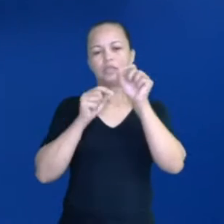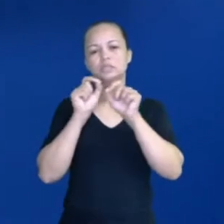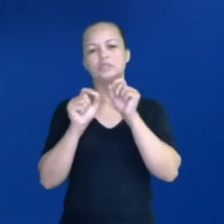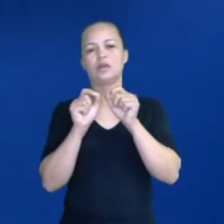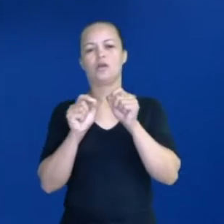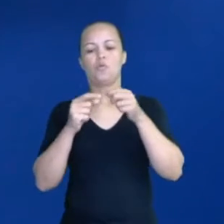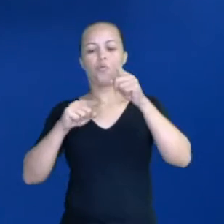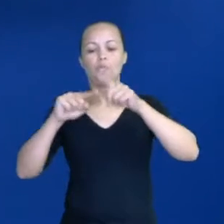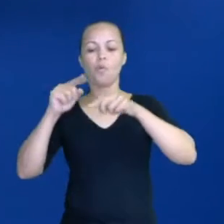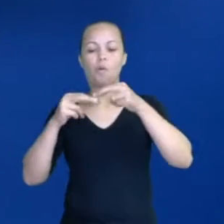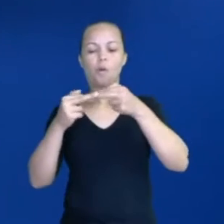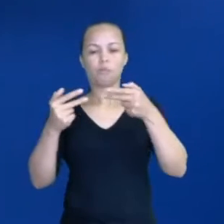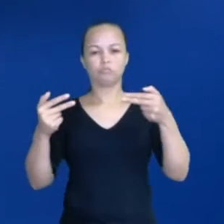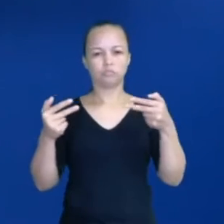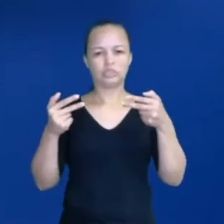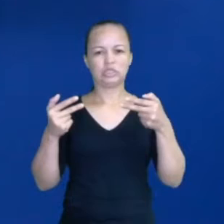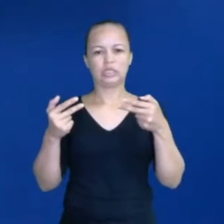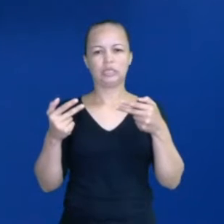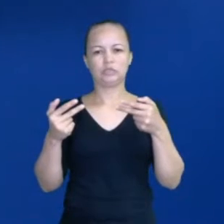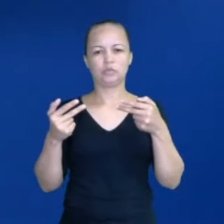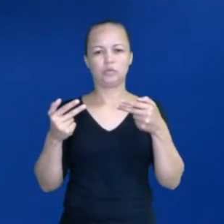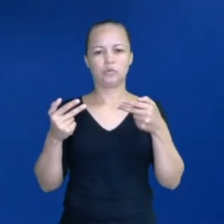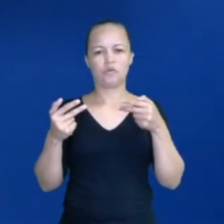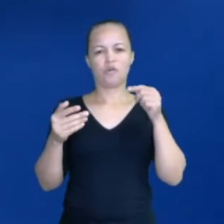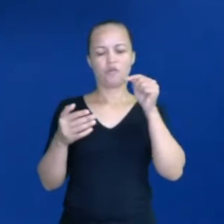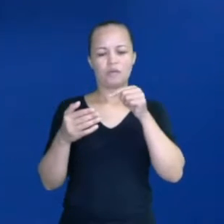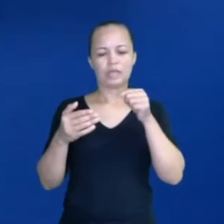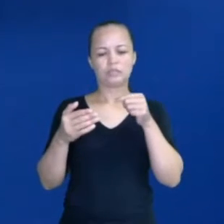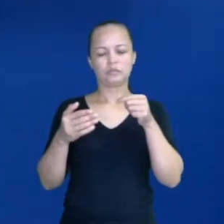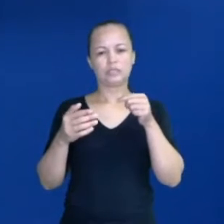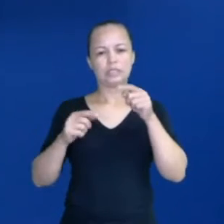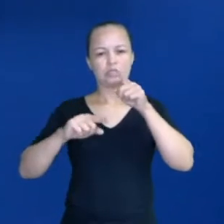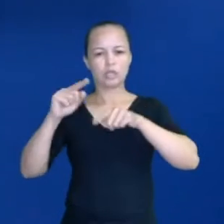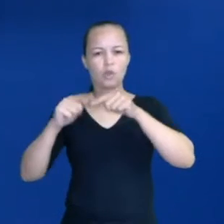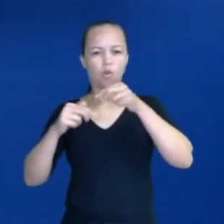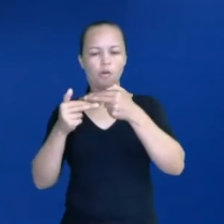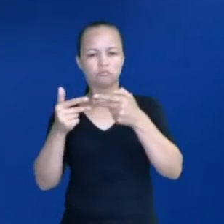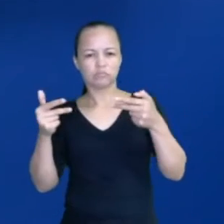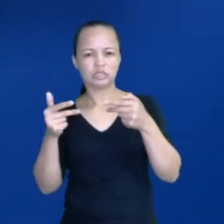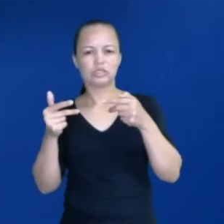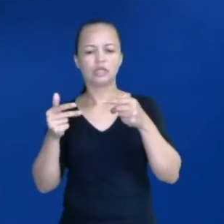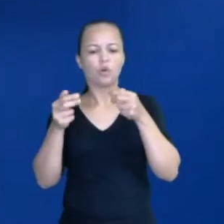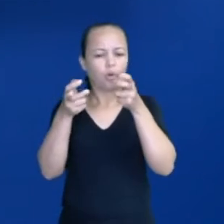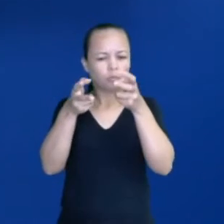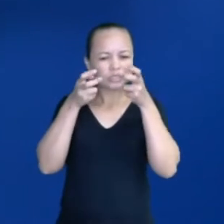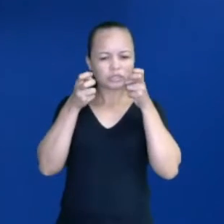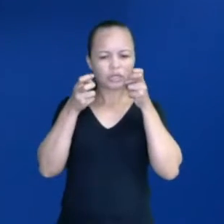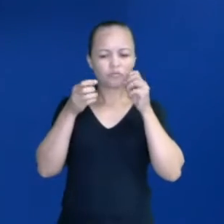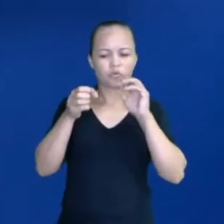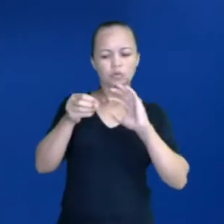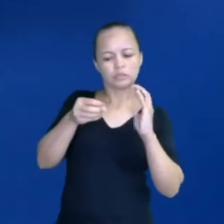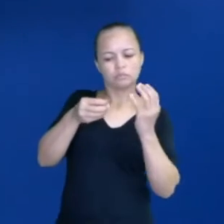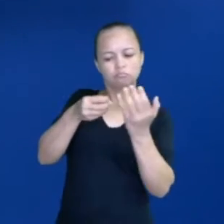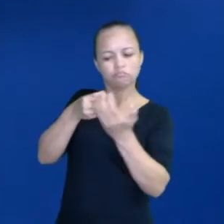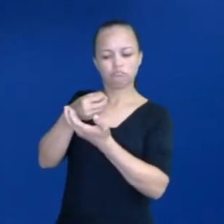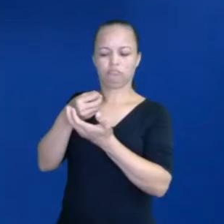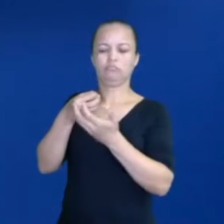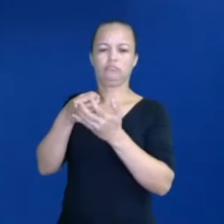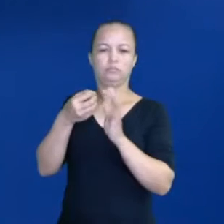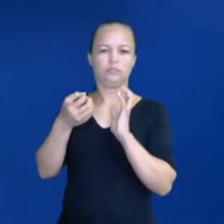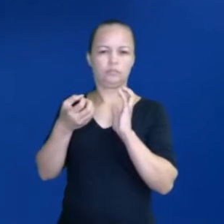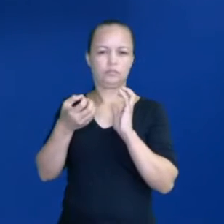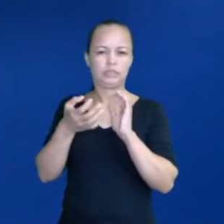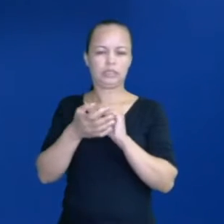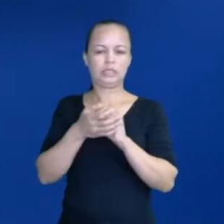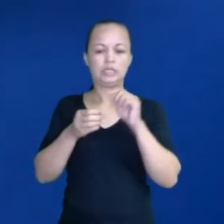e eu faço desse objeto, observo o que há ao redor dele. Então,